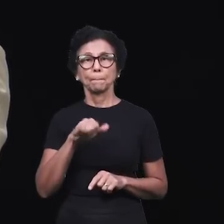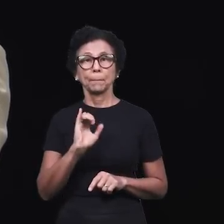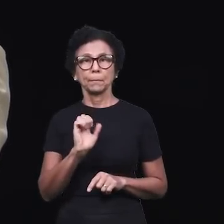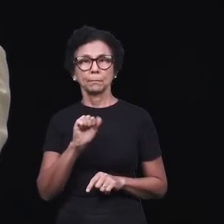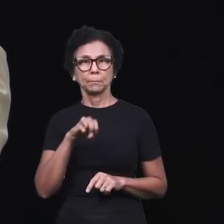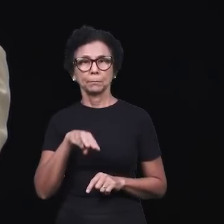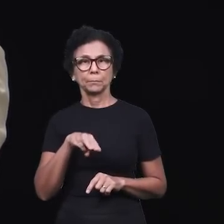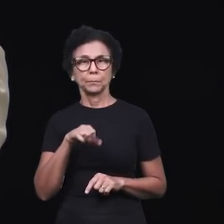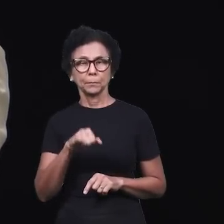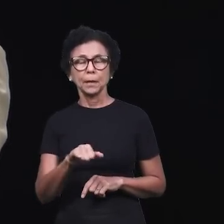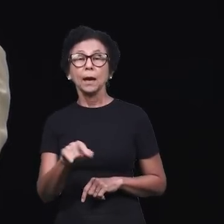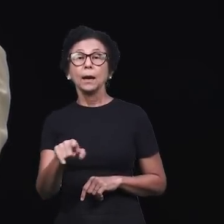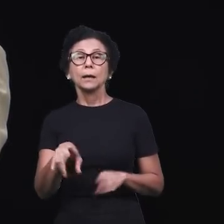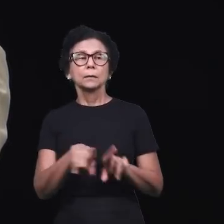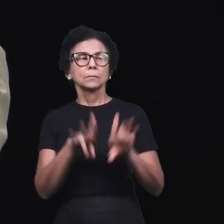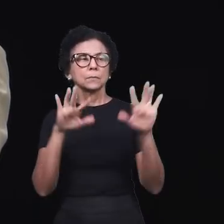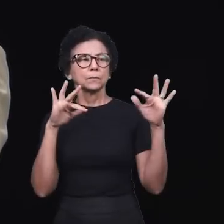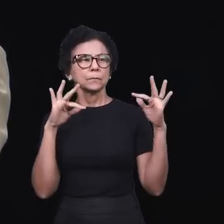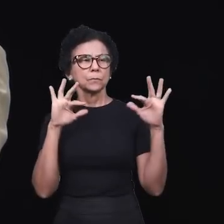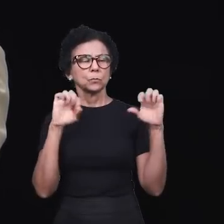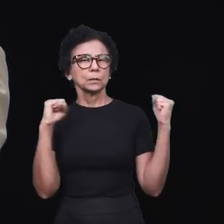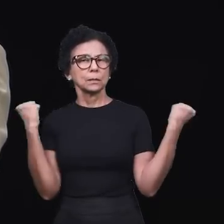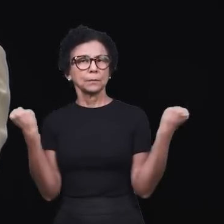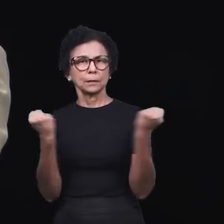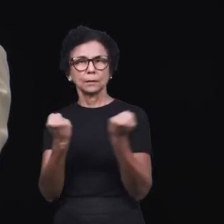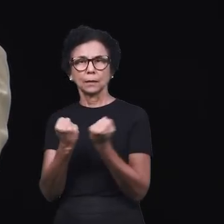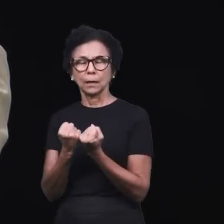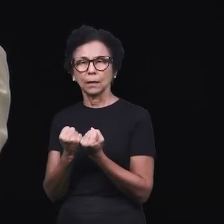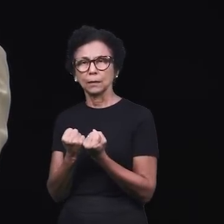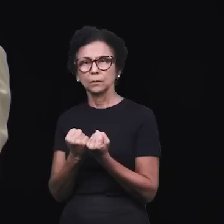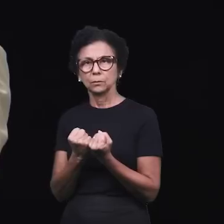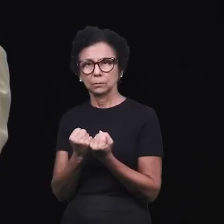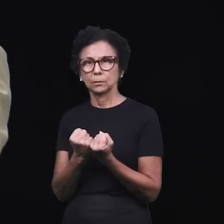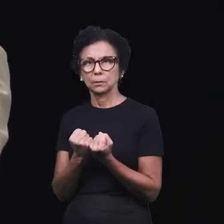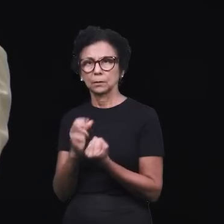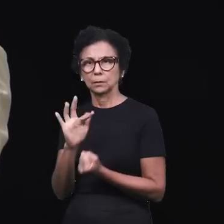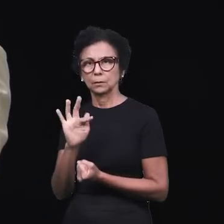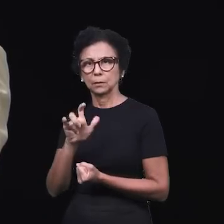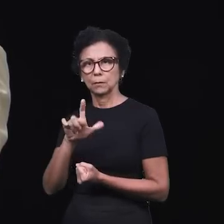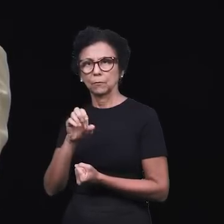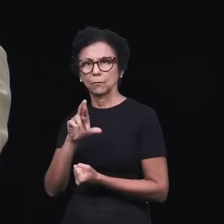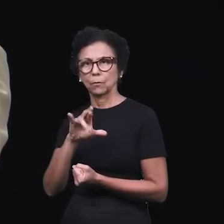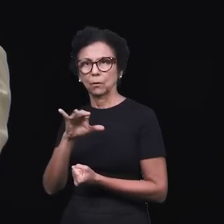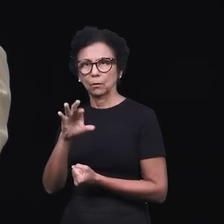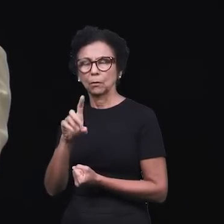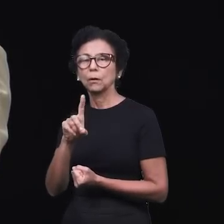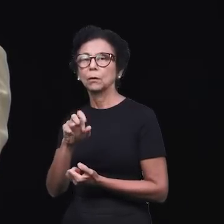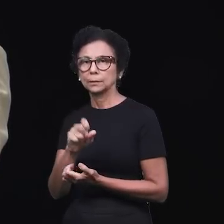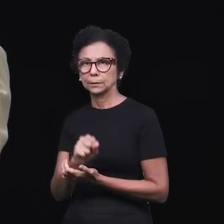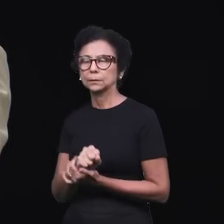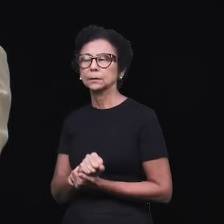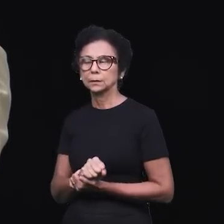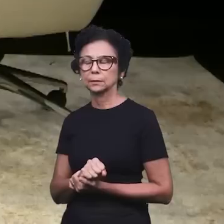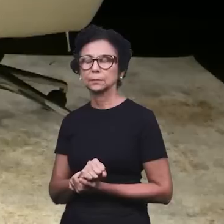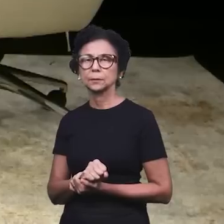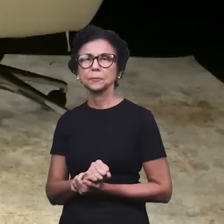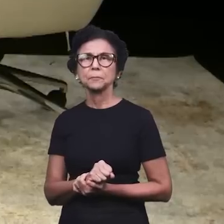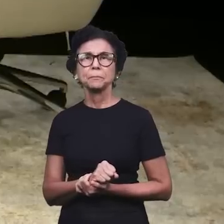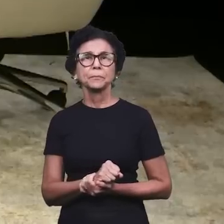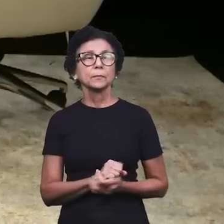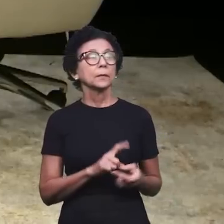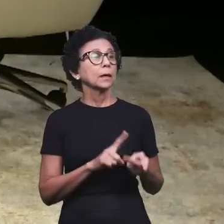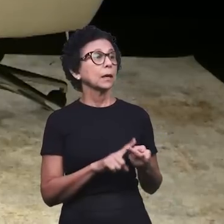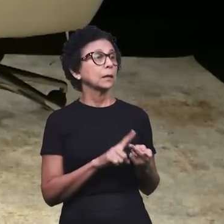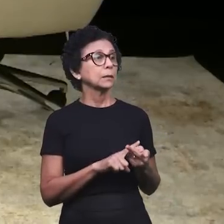né? Depois do seminário que teve lá em Newark, nós tivemos um seminário na Flórida já com Tinha em Chicago, um grupo grande. aqueles